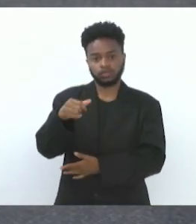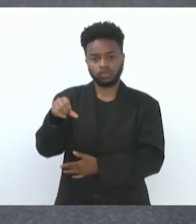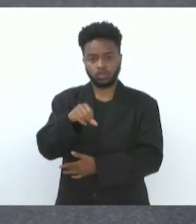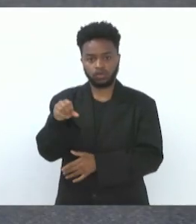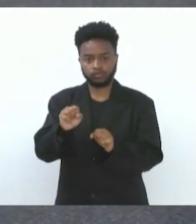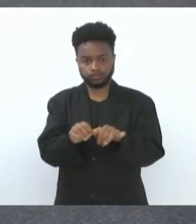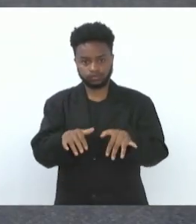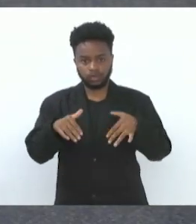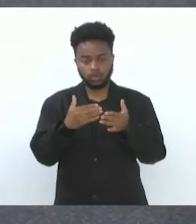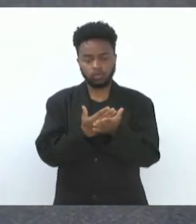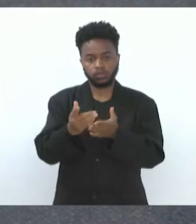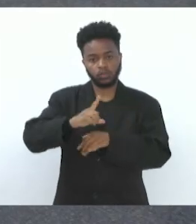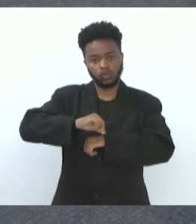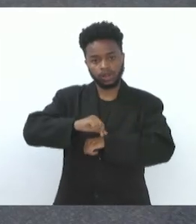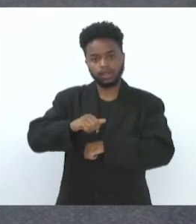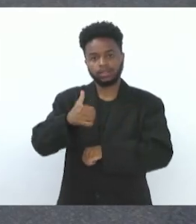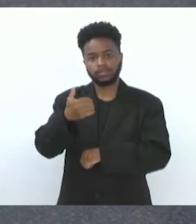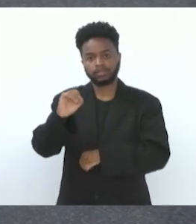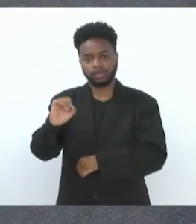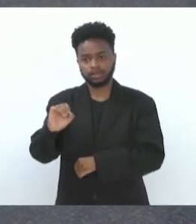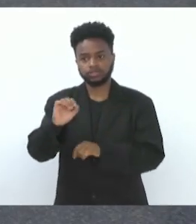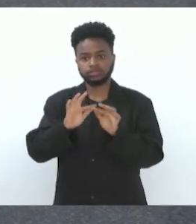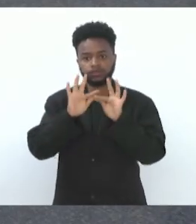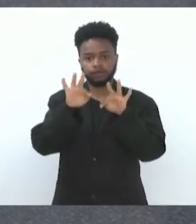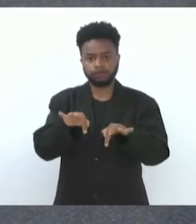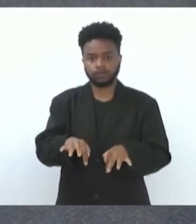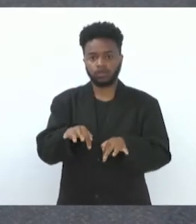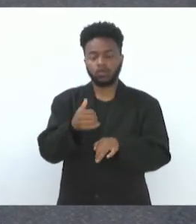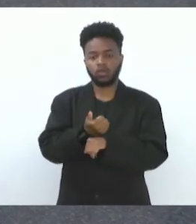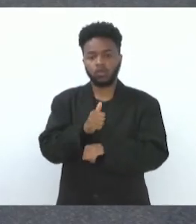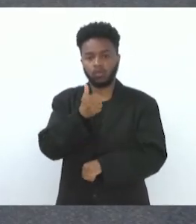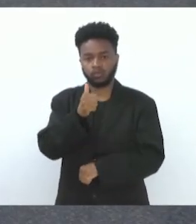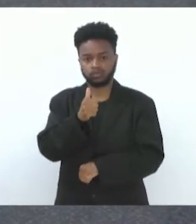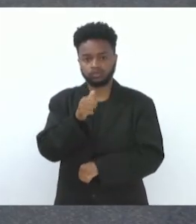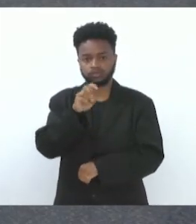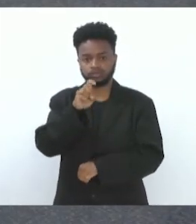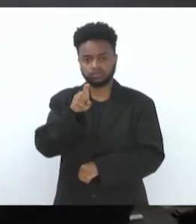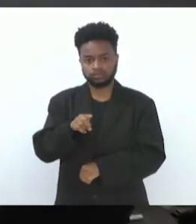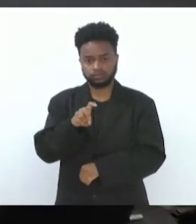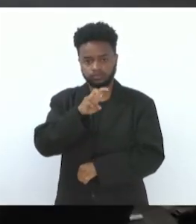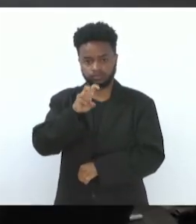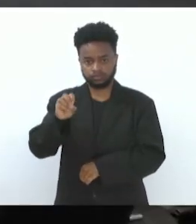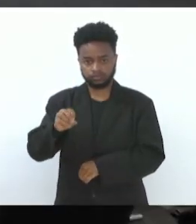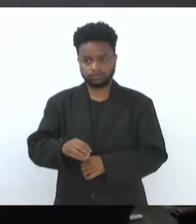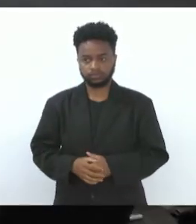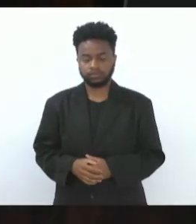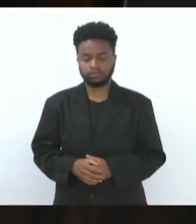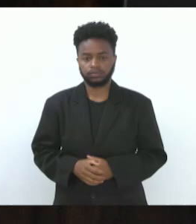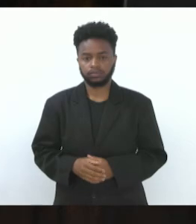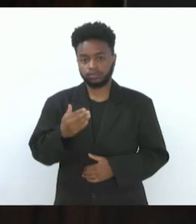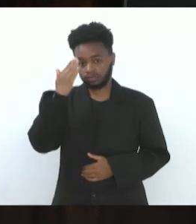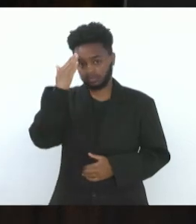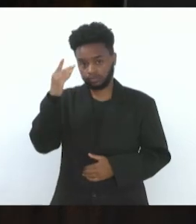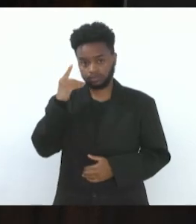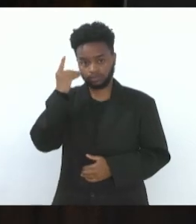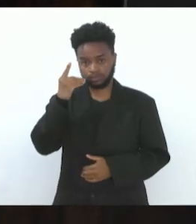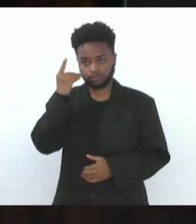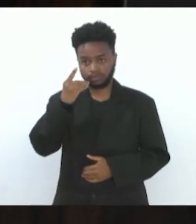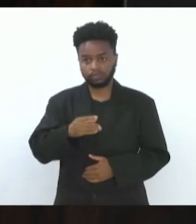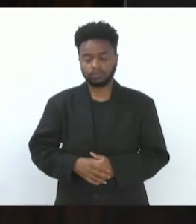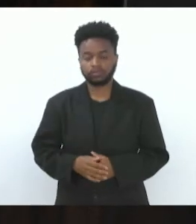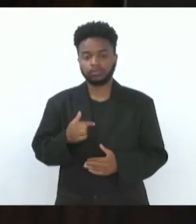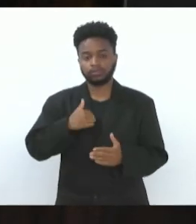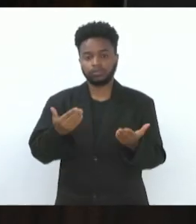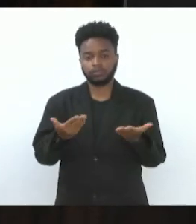que, iniciada às 10 horas e 30 minutos, foi encerrada às 11 horas e 50 minutos. Muito obrigado, nobre deputada. Então, dou